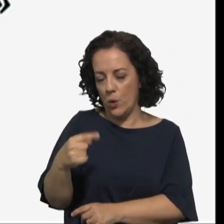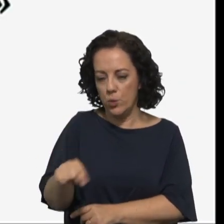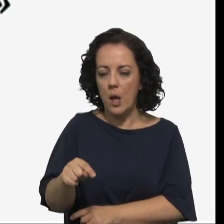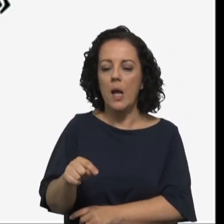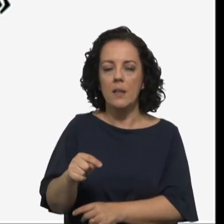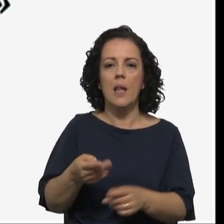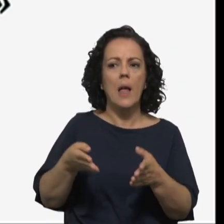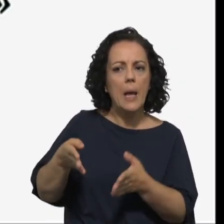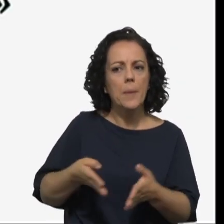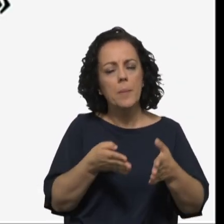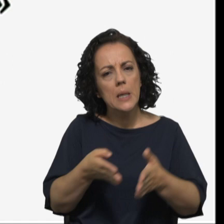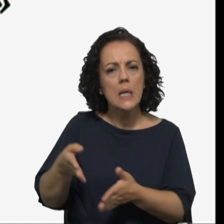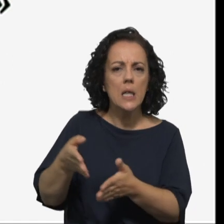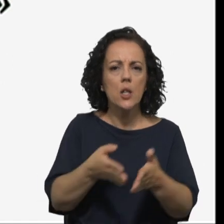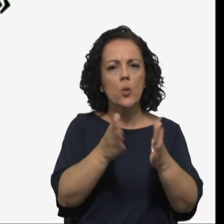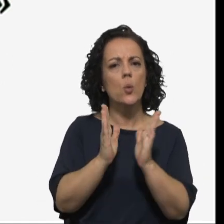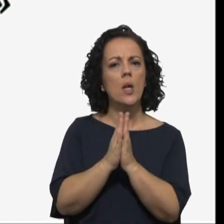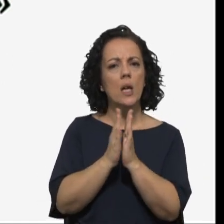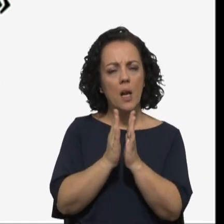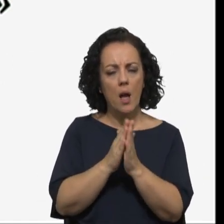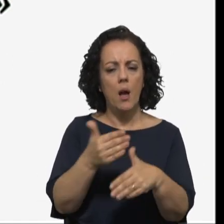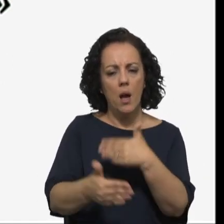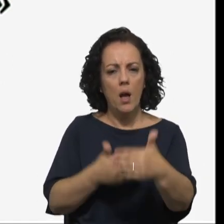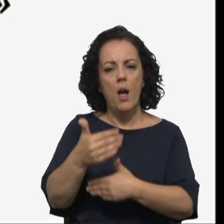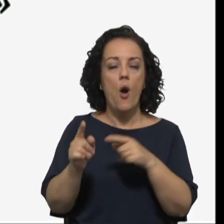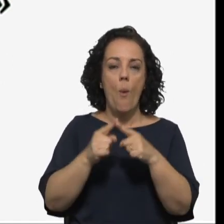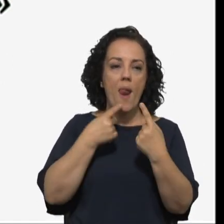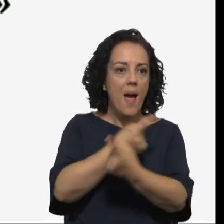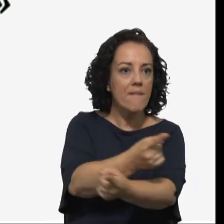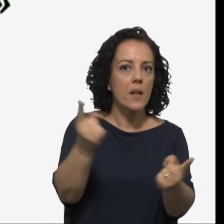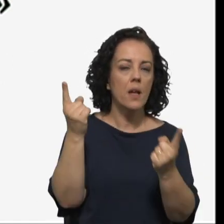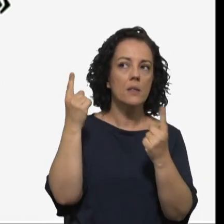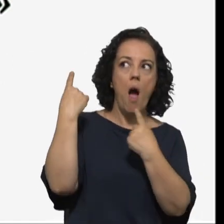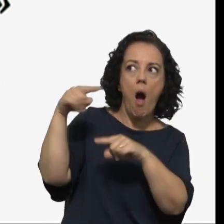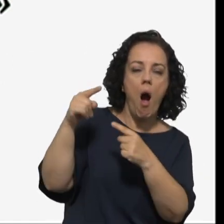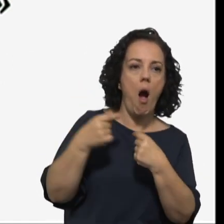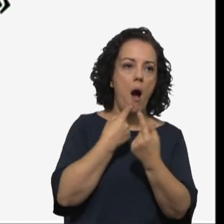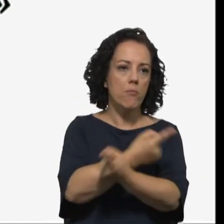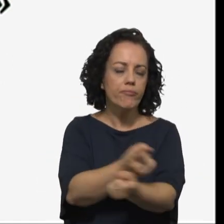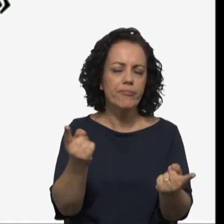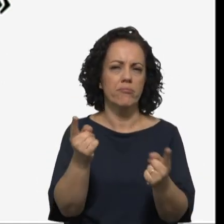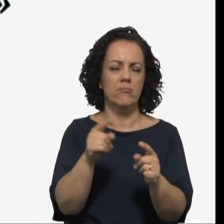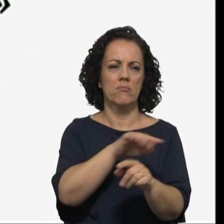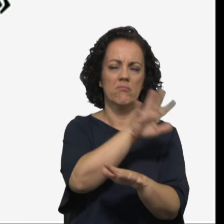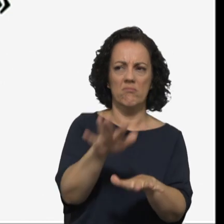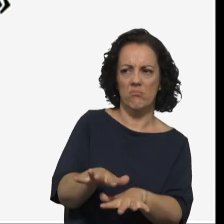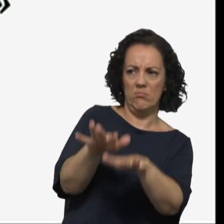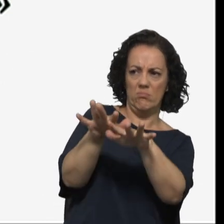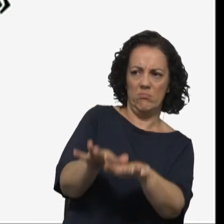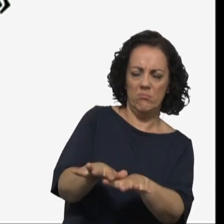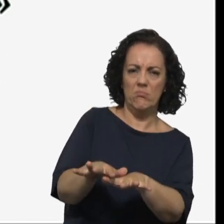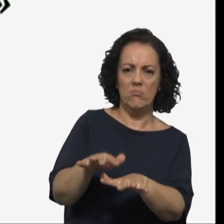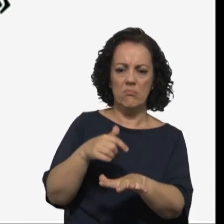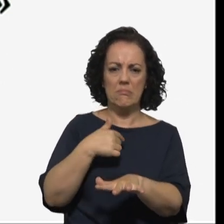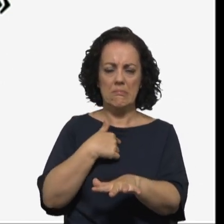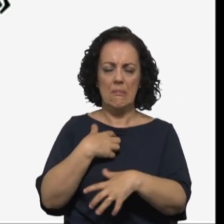de igreja, na sua ação de anúncio, de alguma hostilidade, da forma como reagir